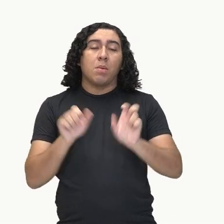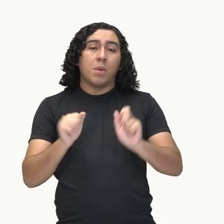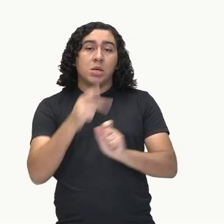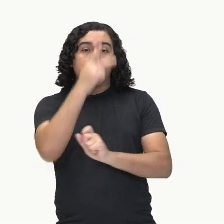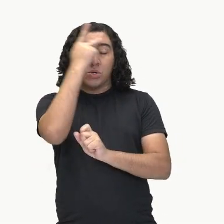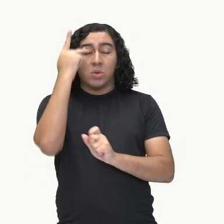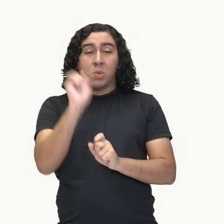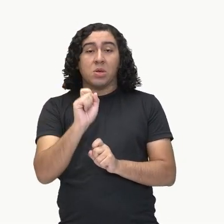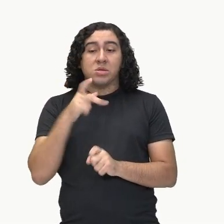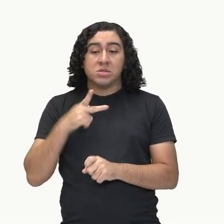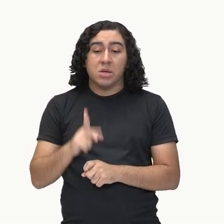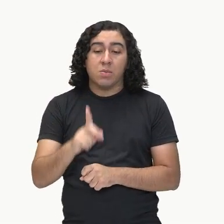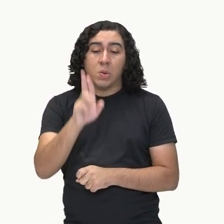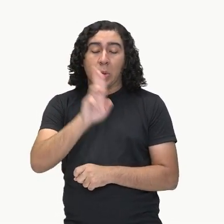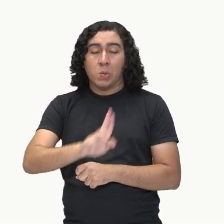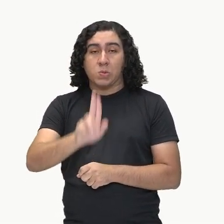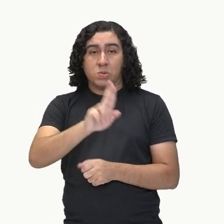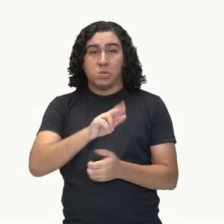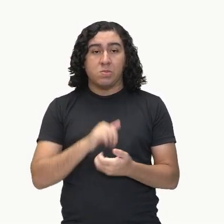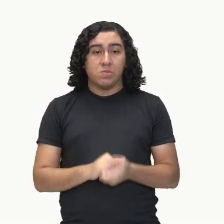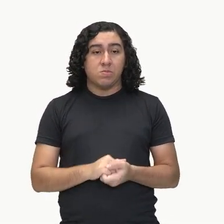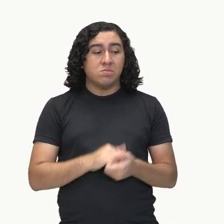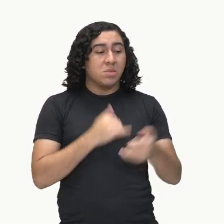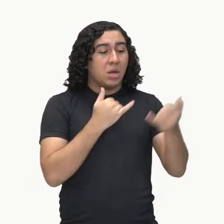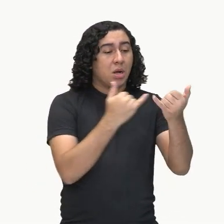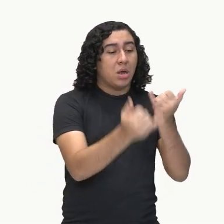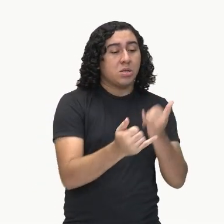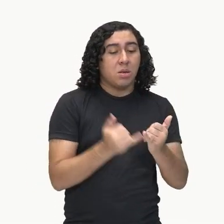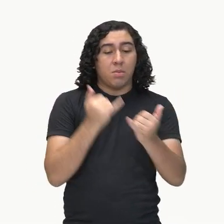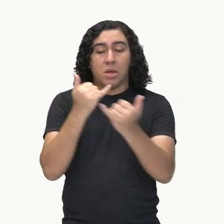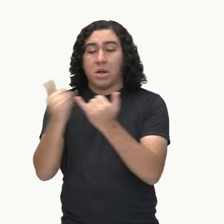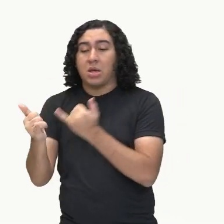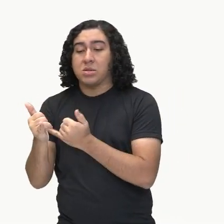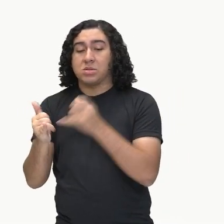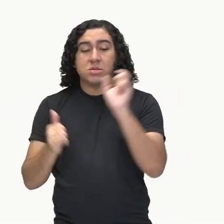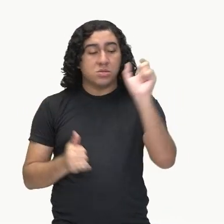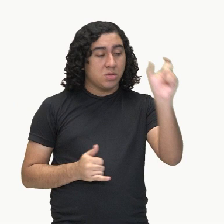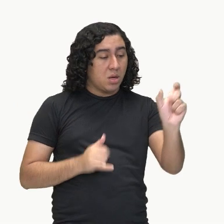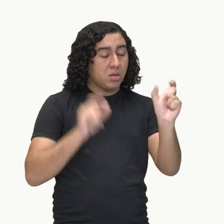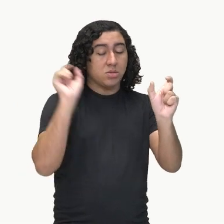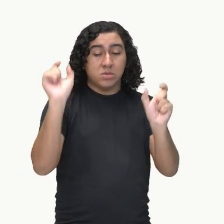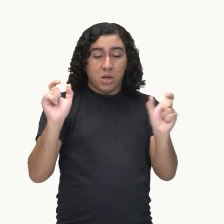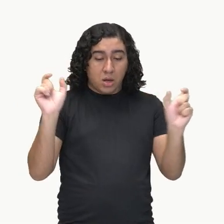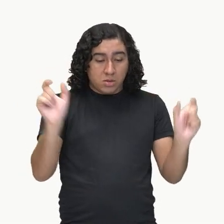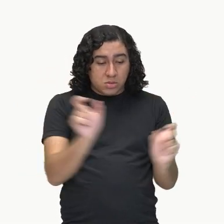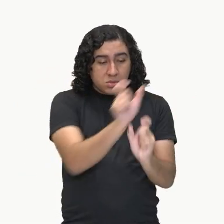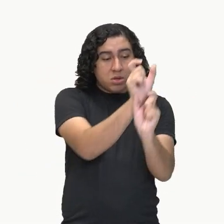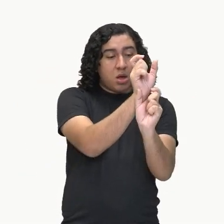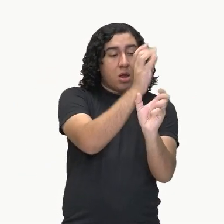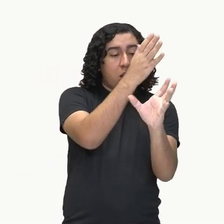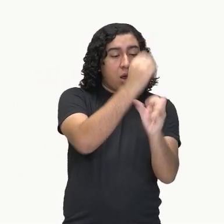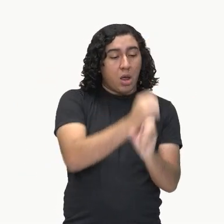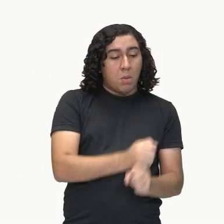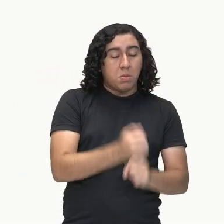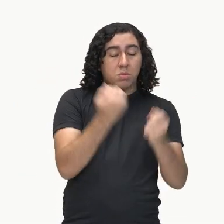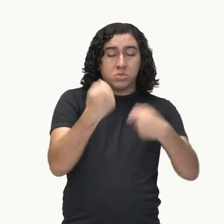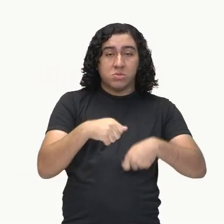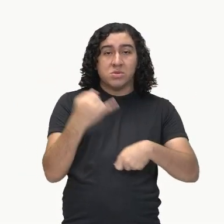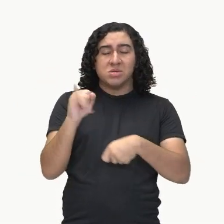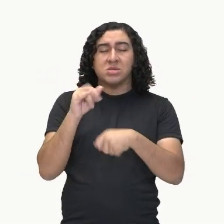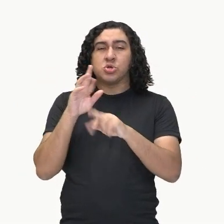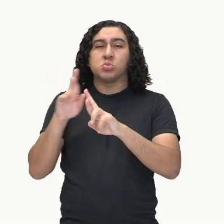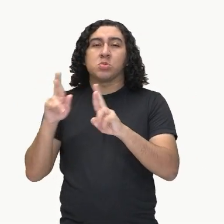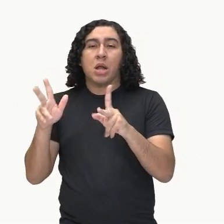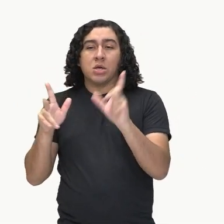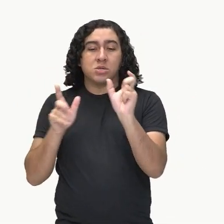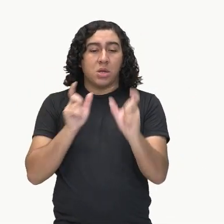sempre trabalhando com termo semelhante e termo semelhante. O termo que não for semelhante,